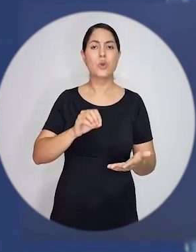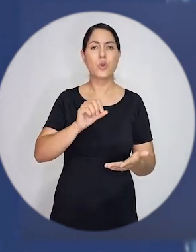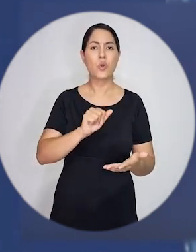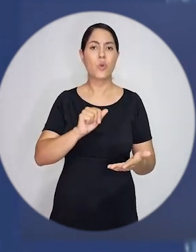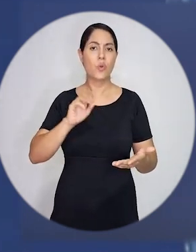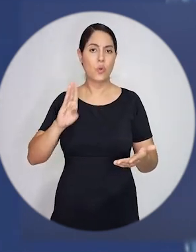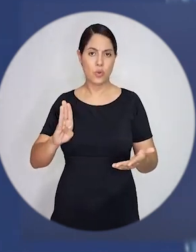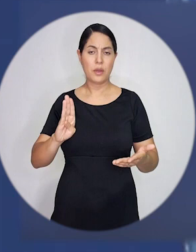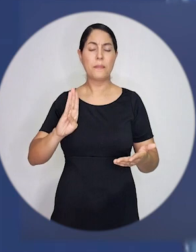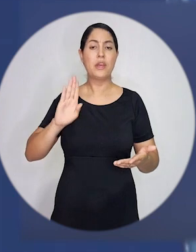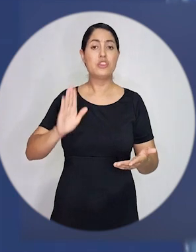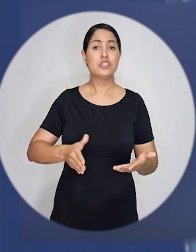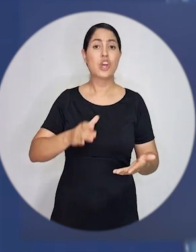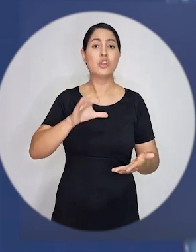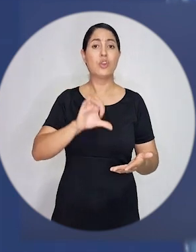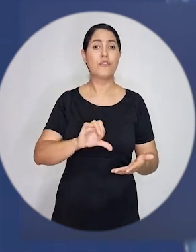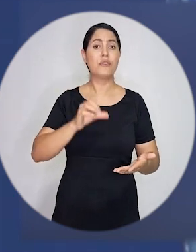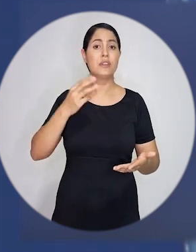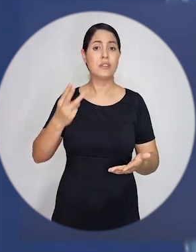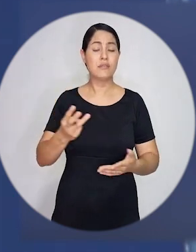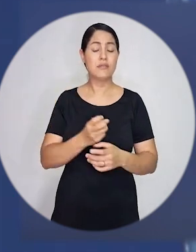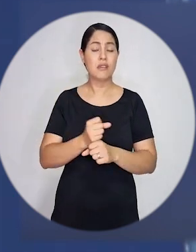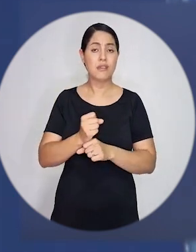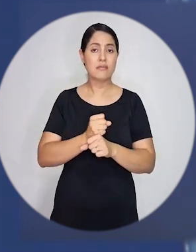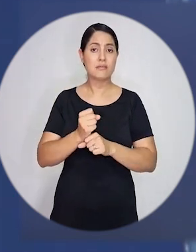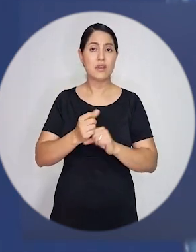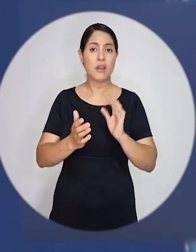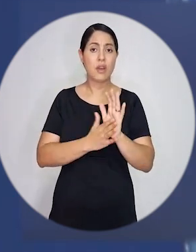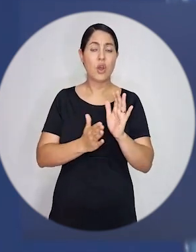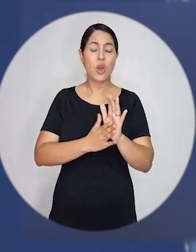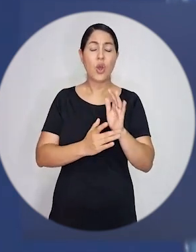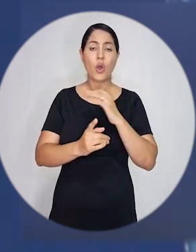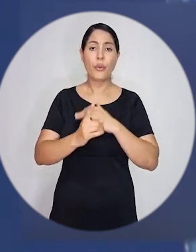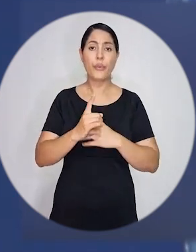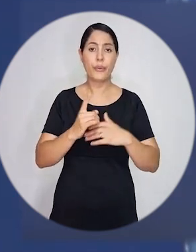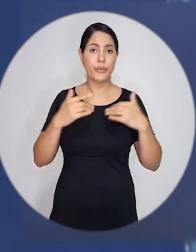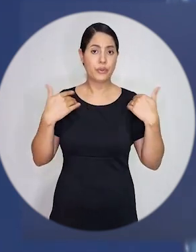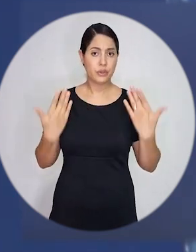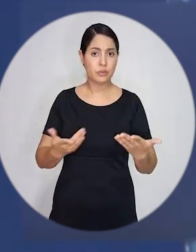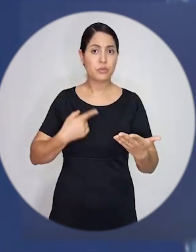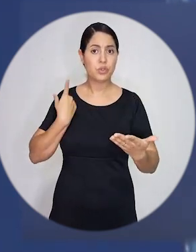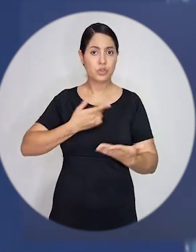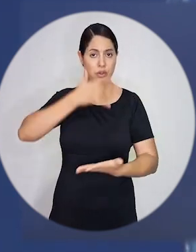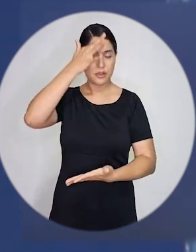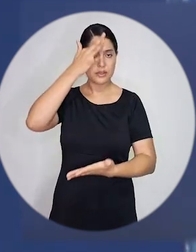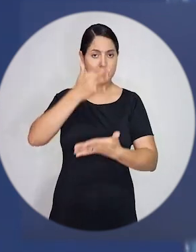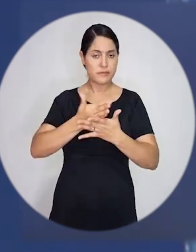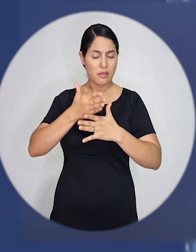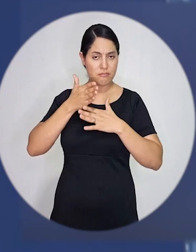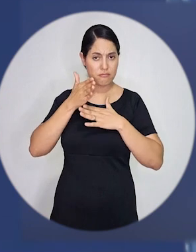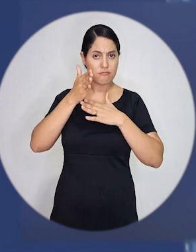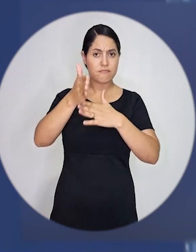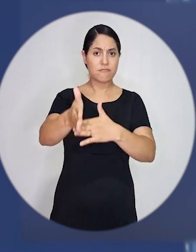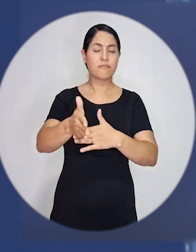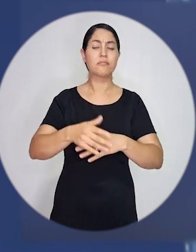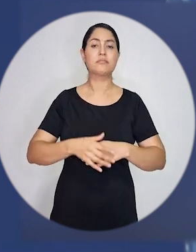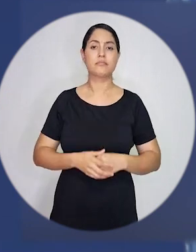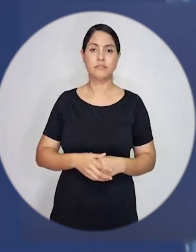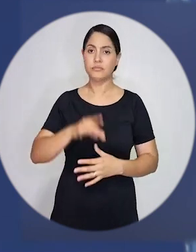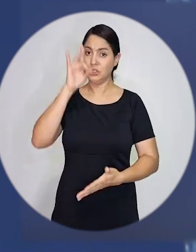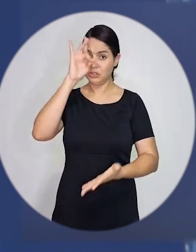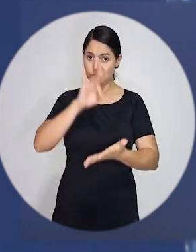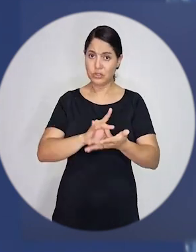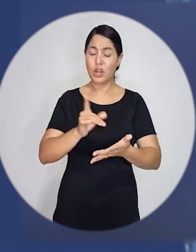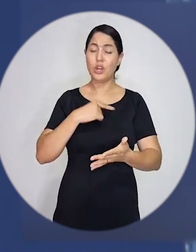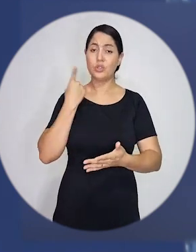93 anos, este palco servirá para fortalecer a profissão de fé que norteia a nossa caminhada. Esse espaço